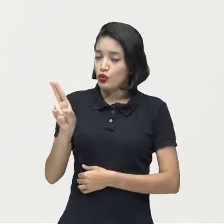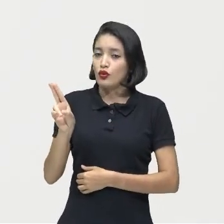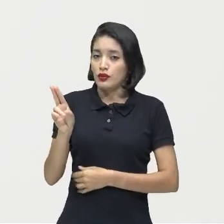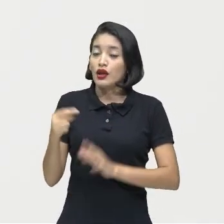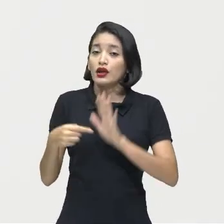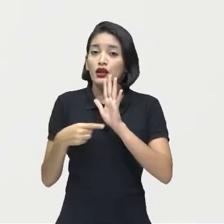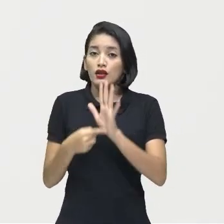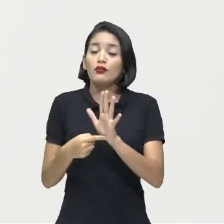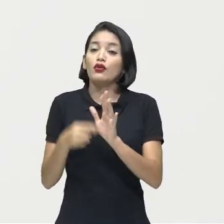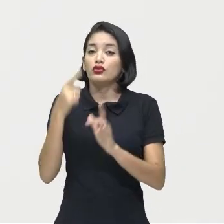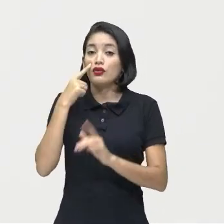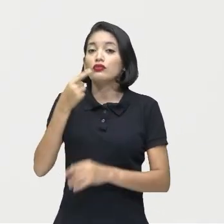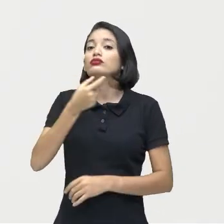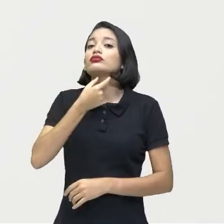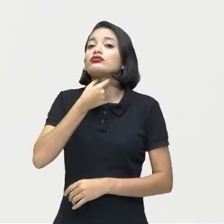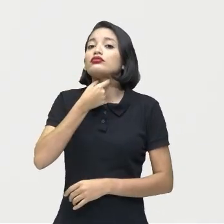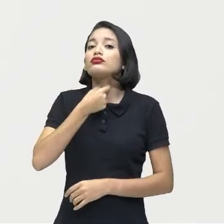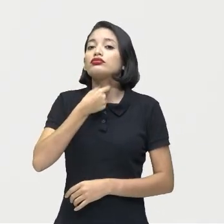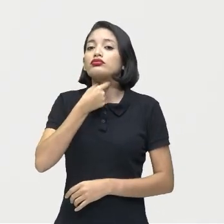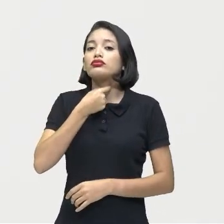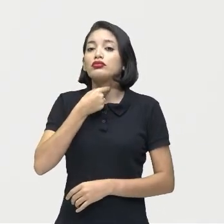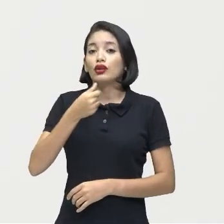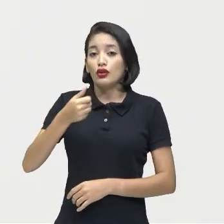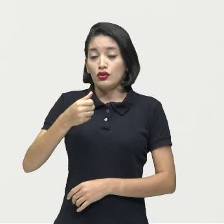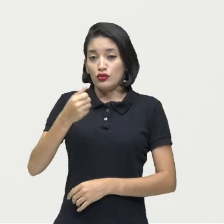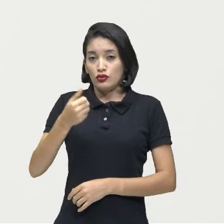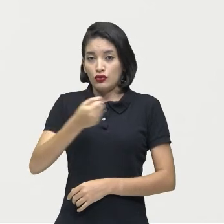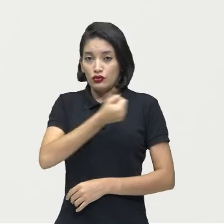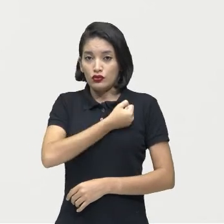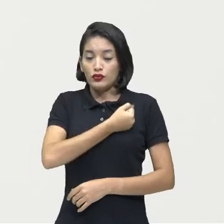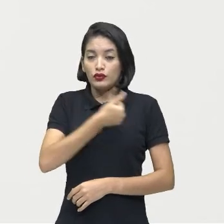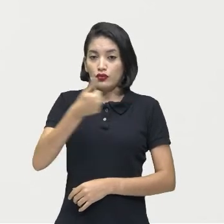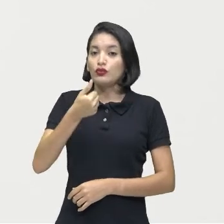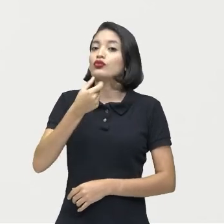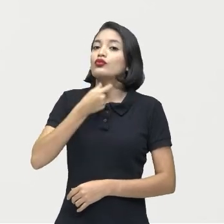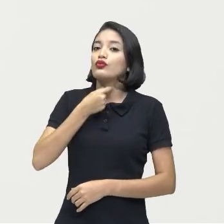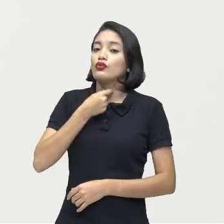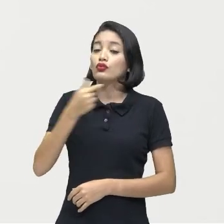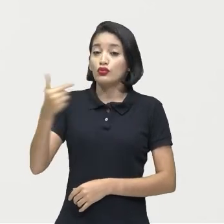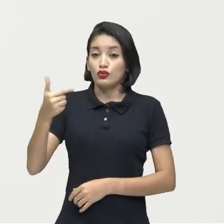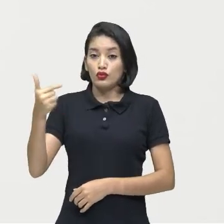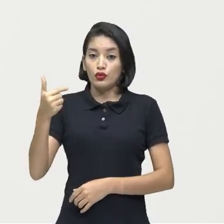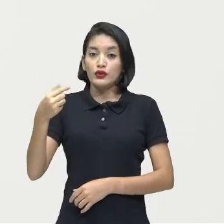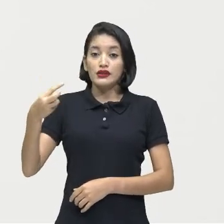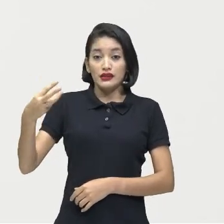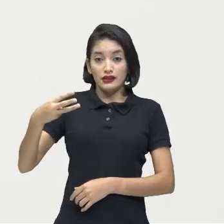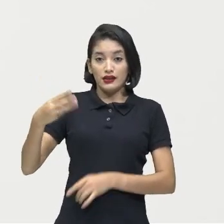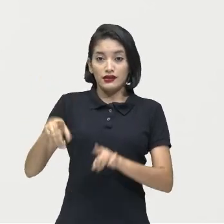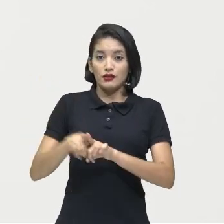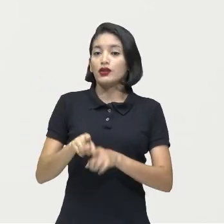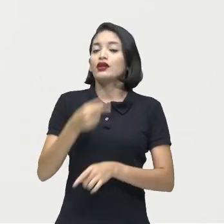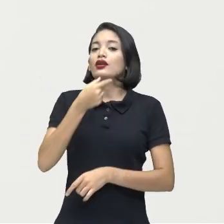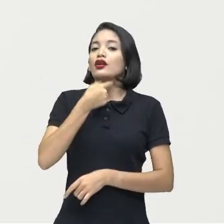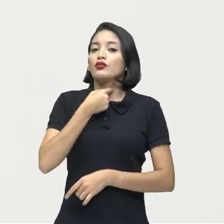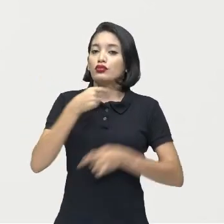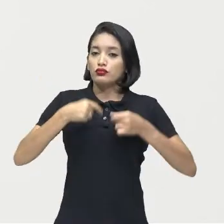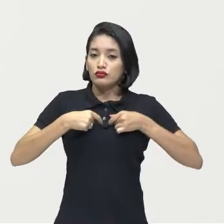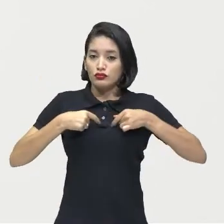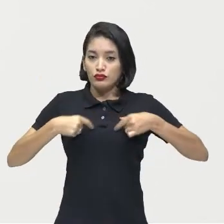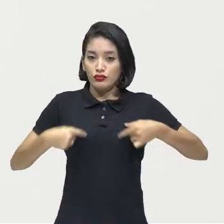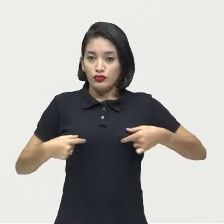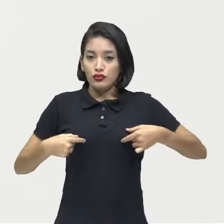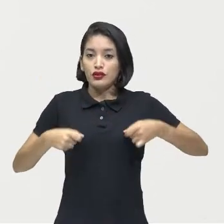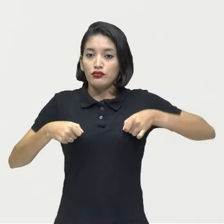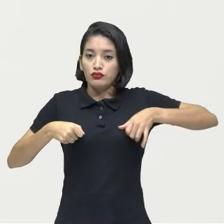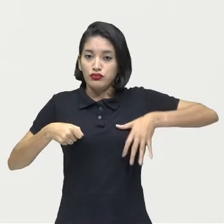estruturas indicadas aqui, ó, pelo número 1, 2 e 3, né?